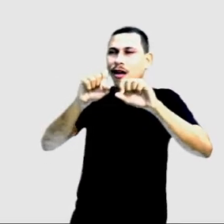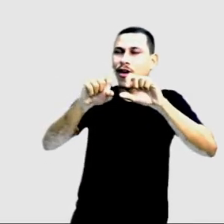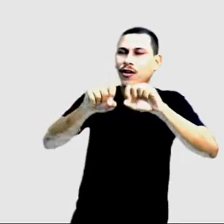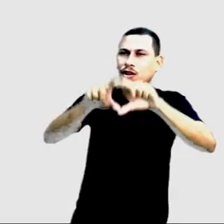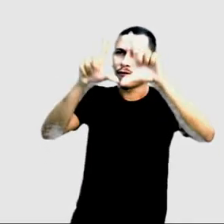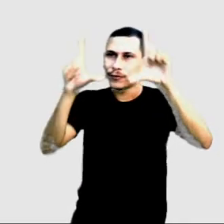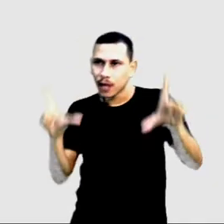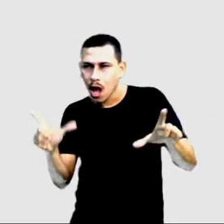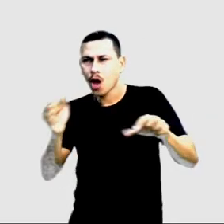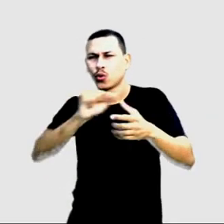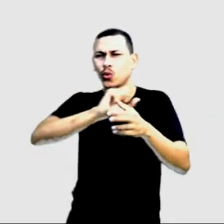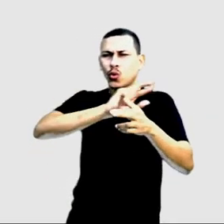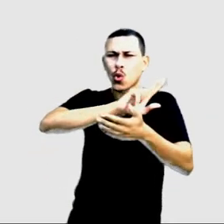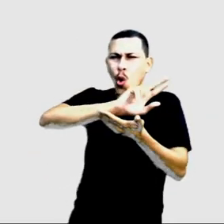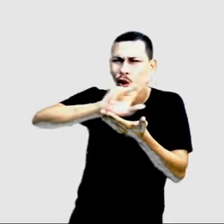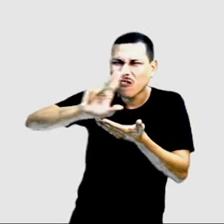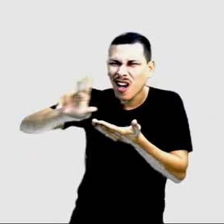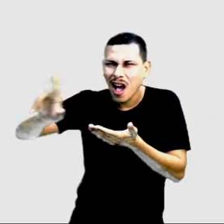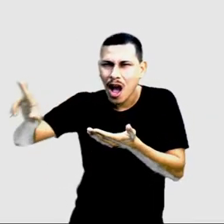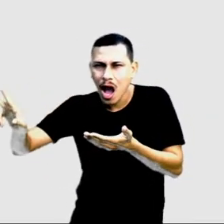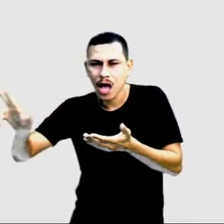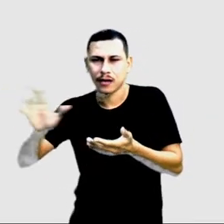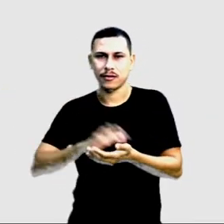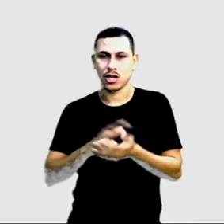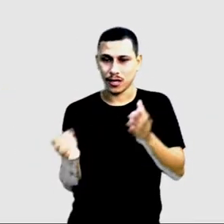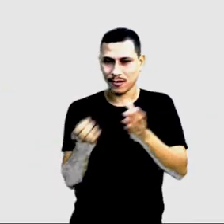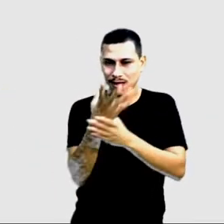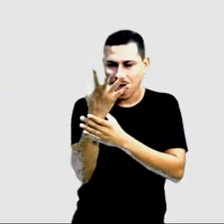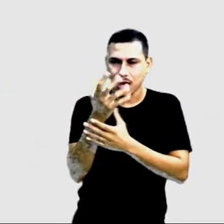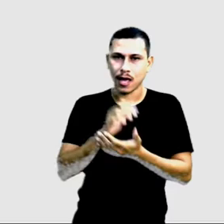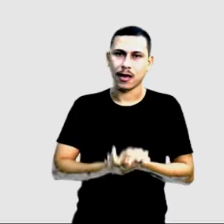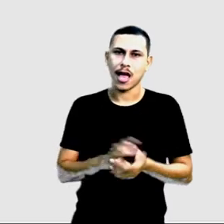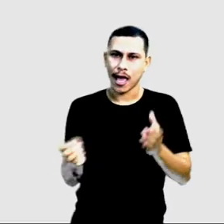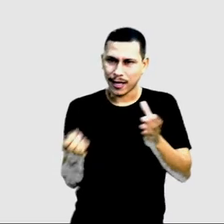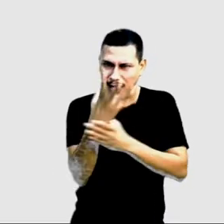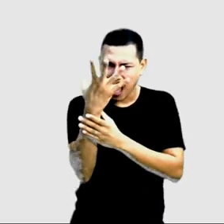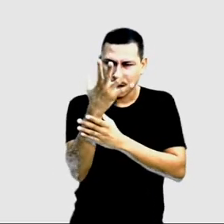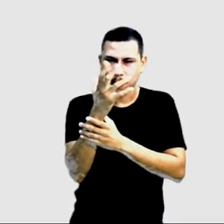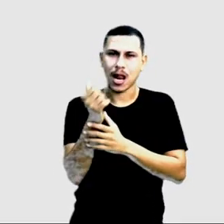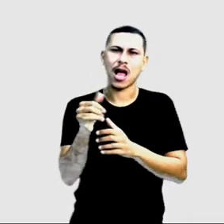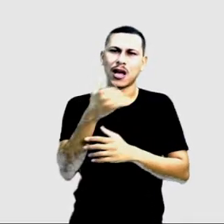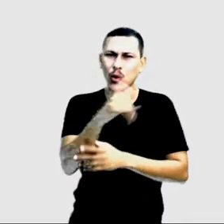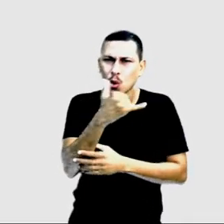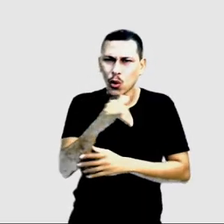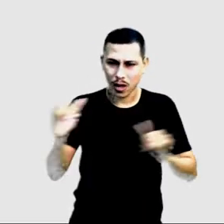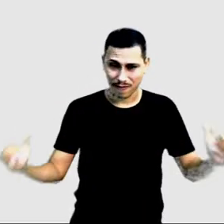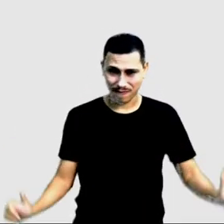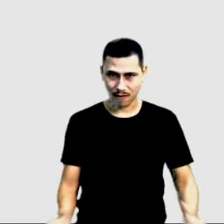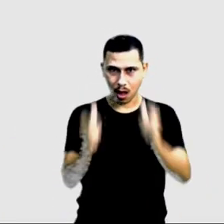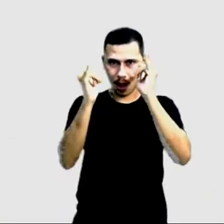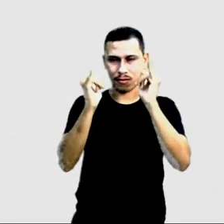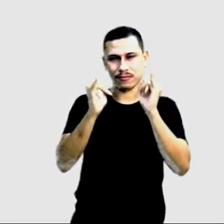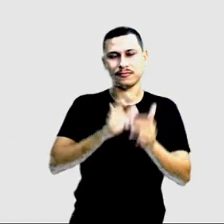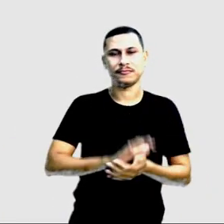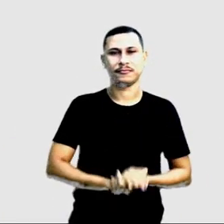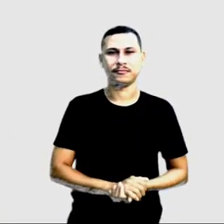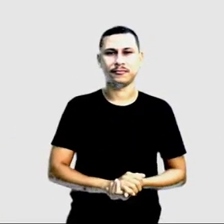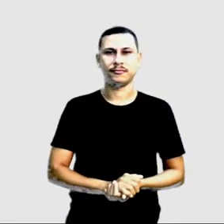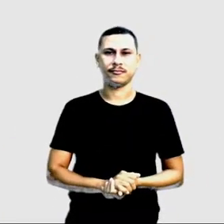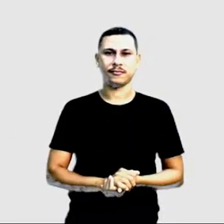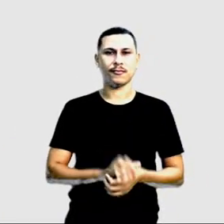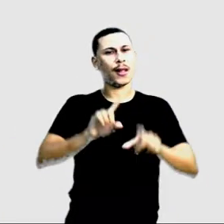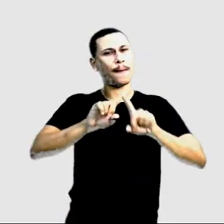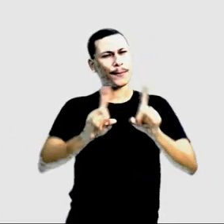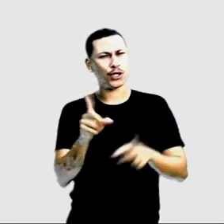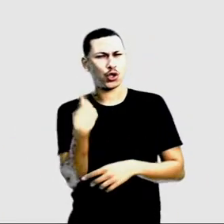a energia elétrica, como a gente falou, gerada pelas usinas hidrelétricas ou até mesmo pelas termoelétricas. Mas